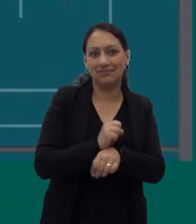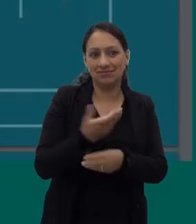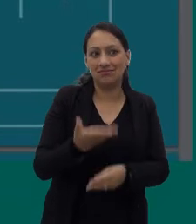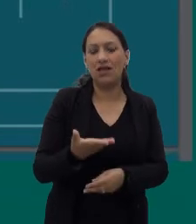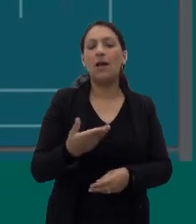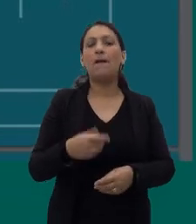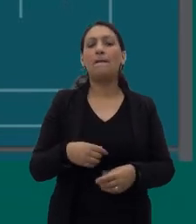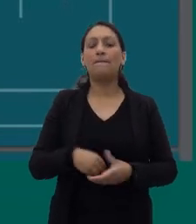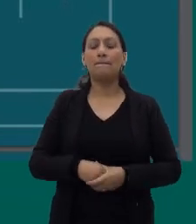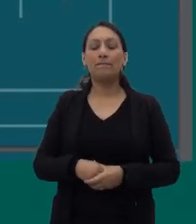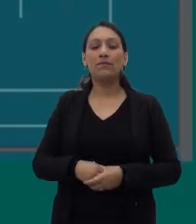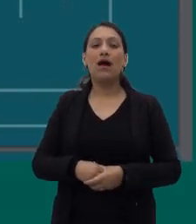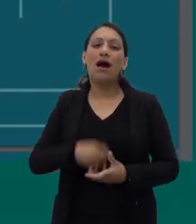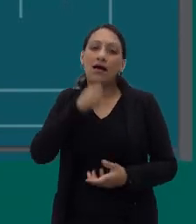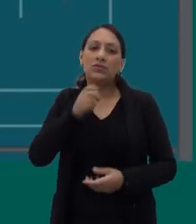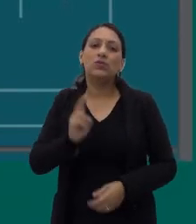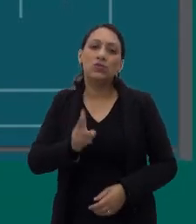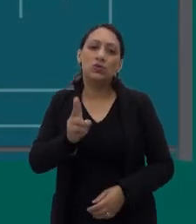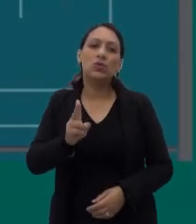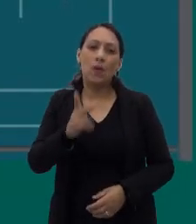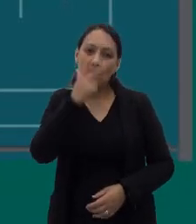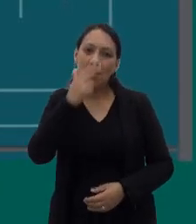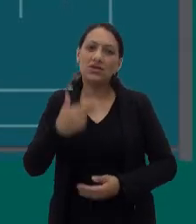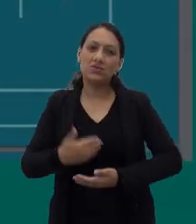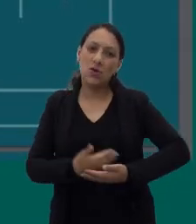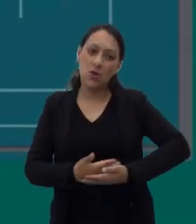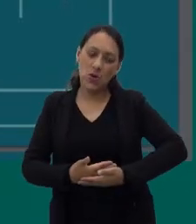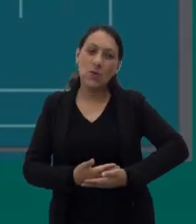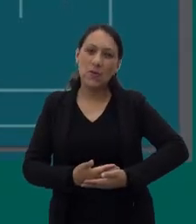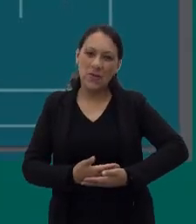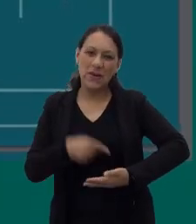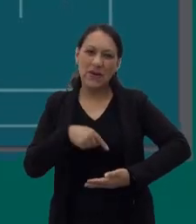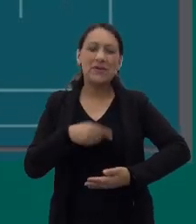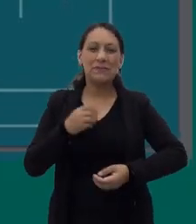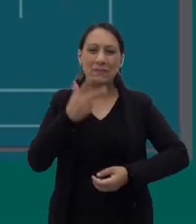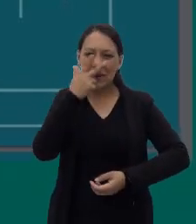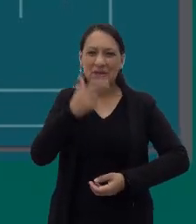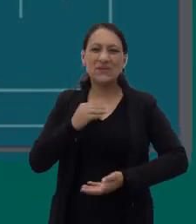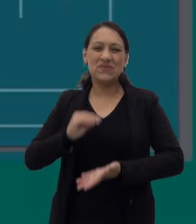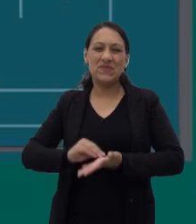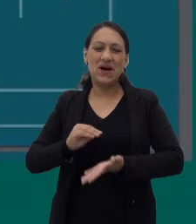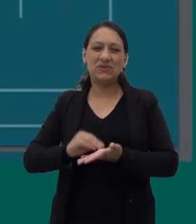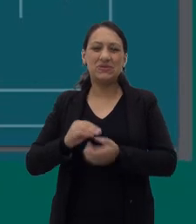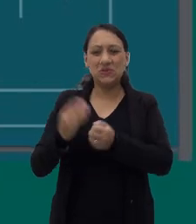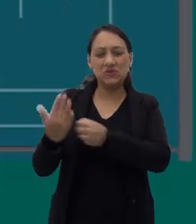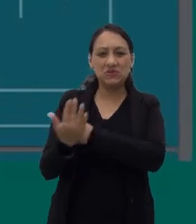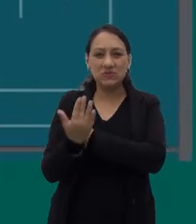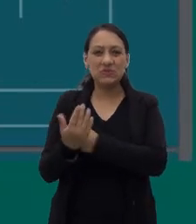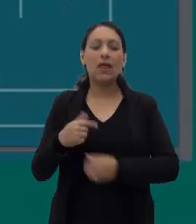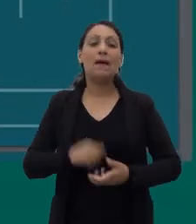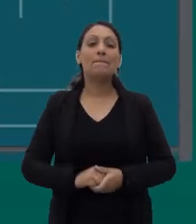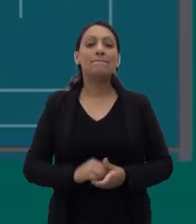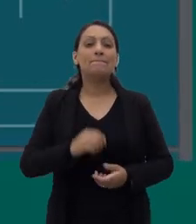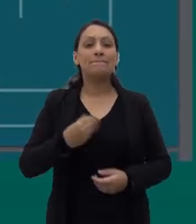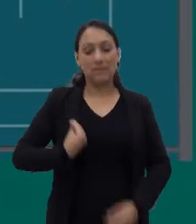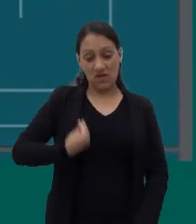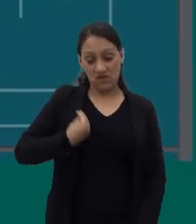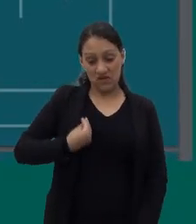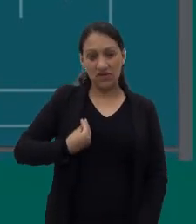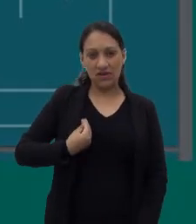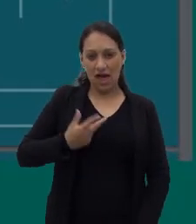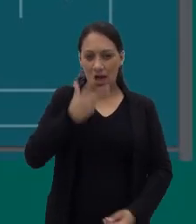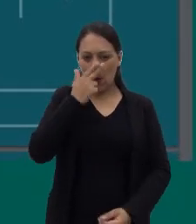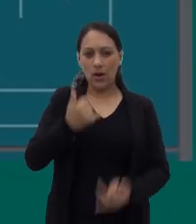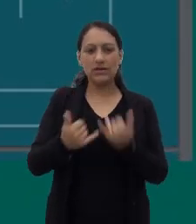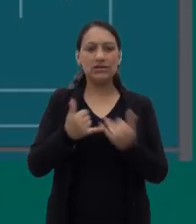esse desamparo. Né? Como se fosse uma vida vivida num excesso de